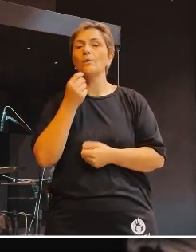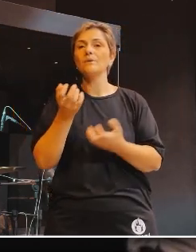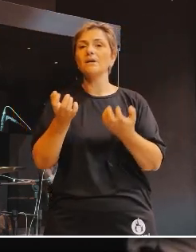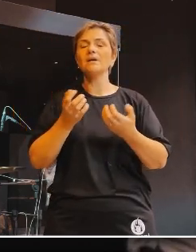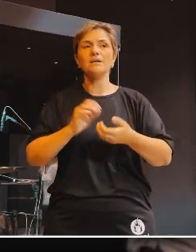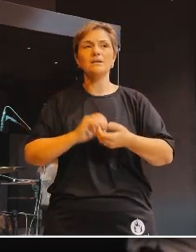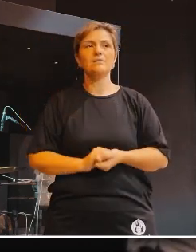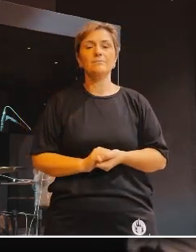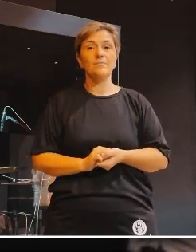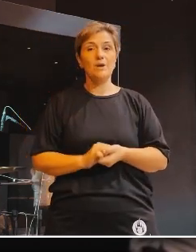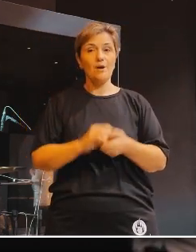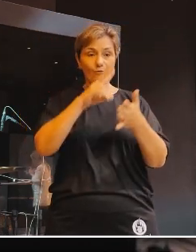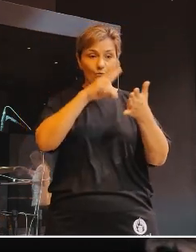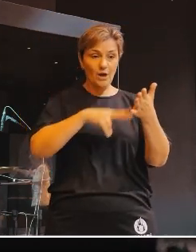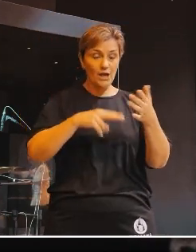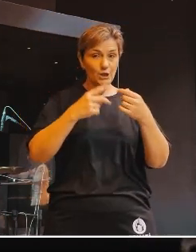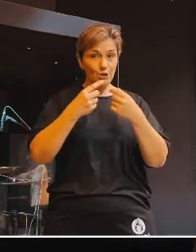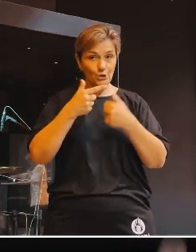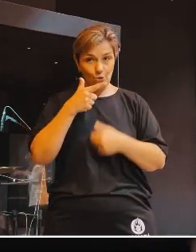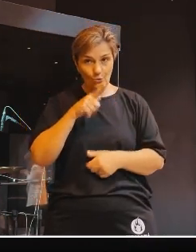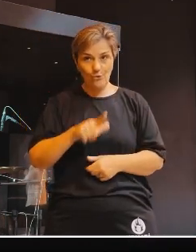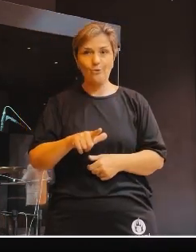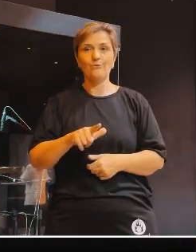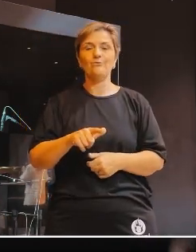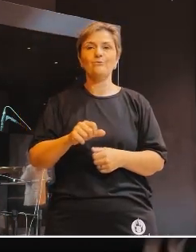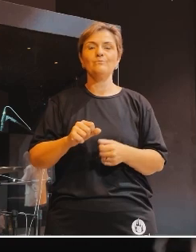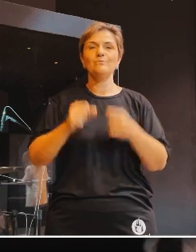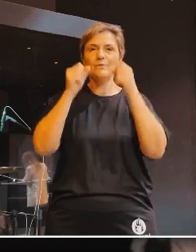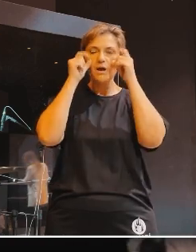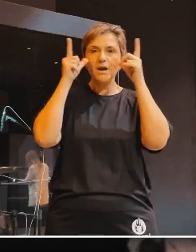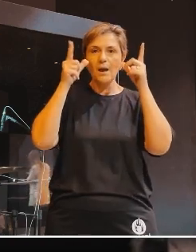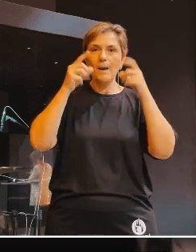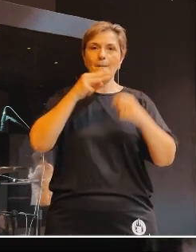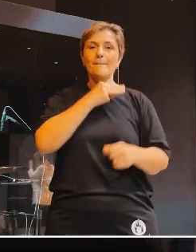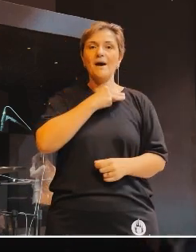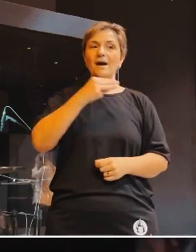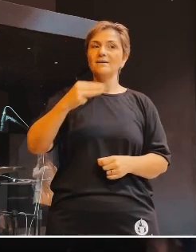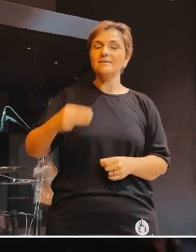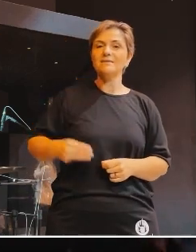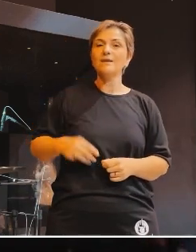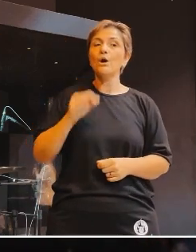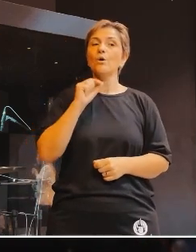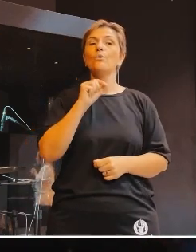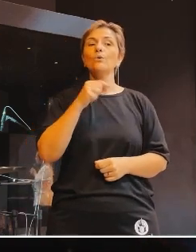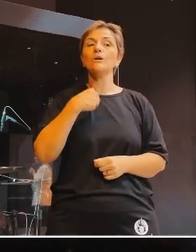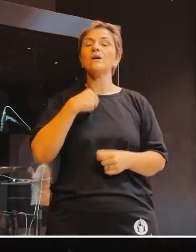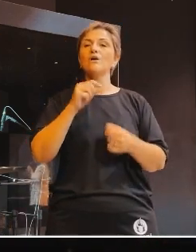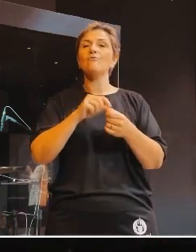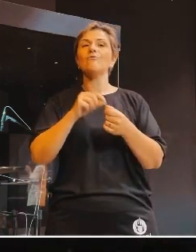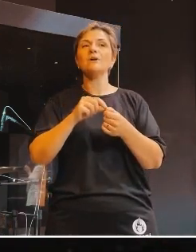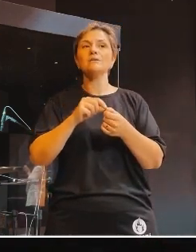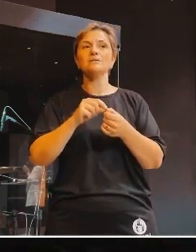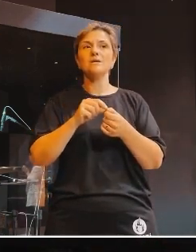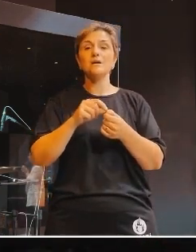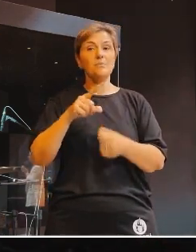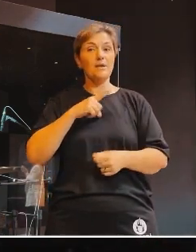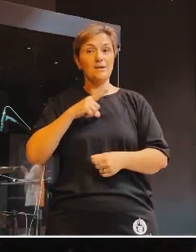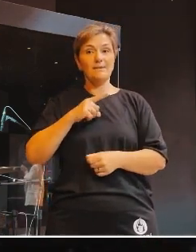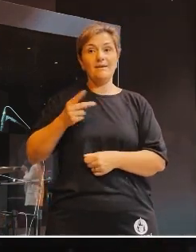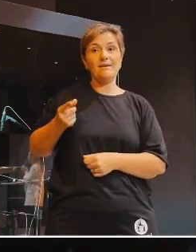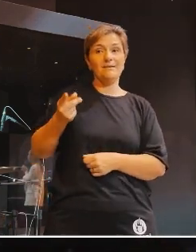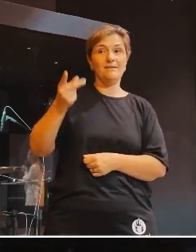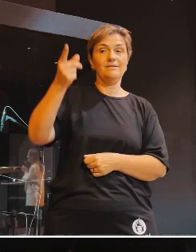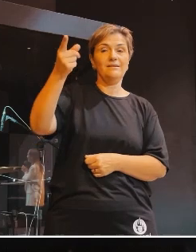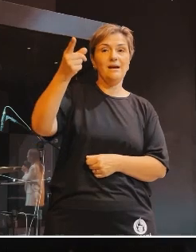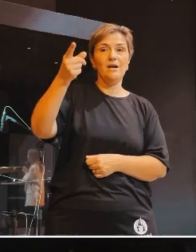Vou ler de novo, presta atenção, povo. Mestre, que farei para herdar a vida eterna? O que